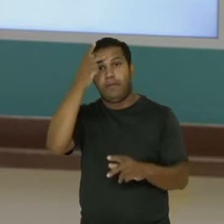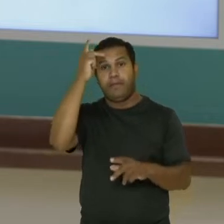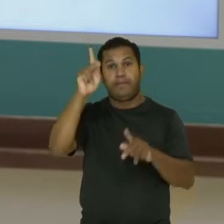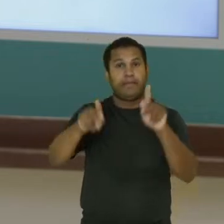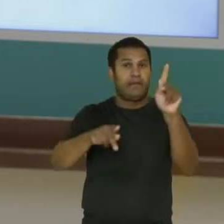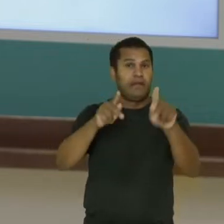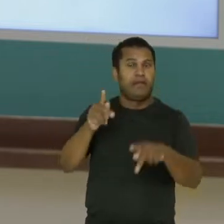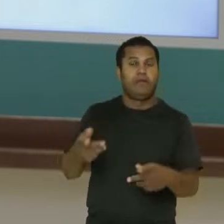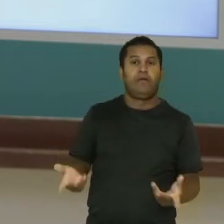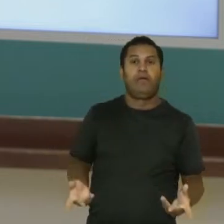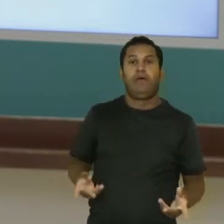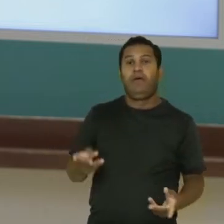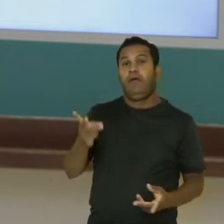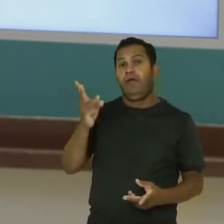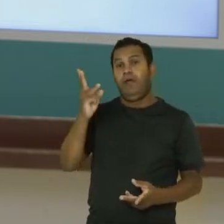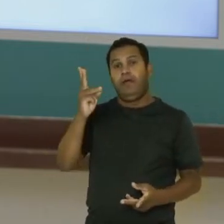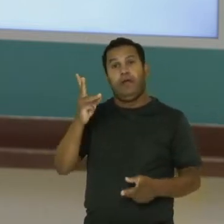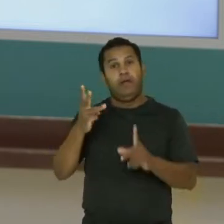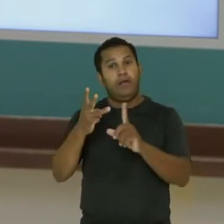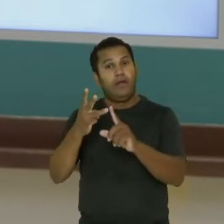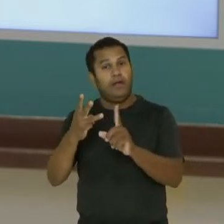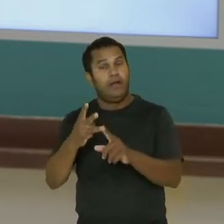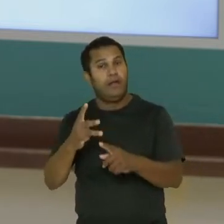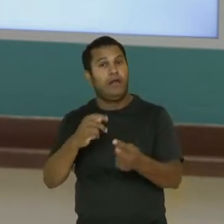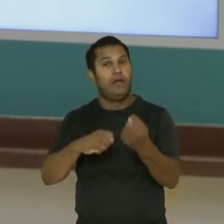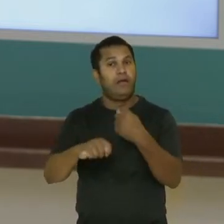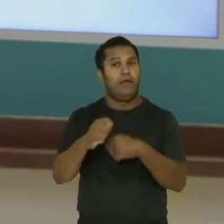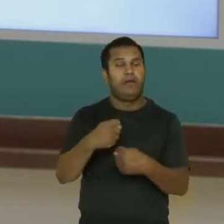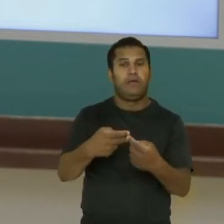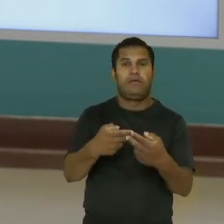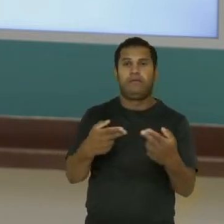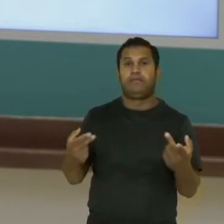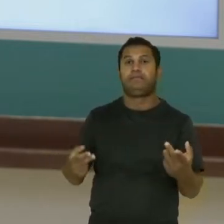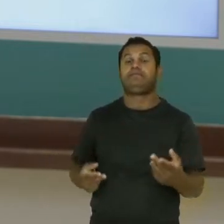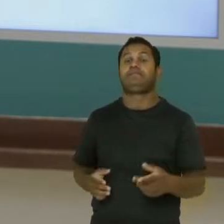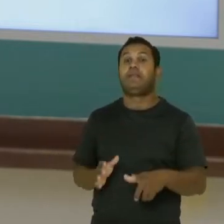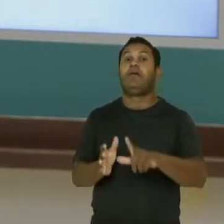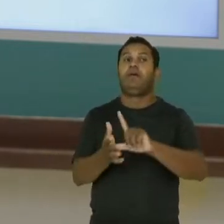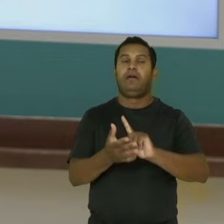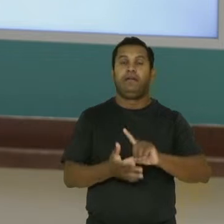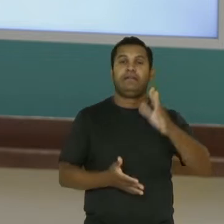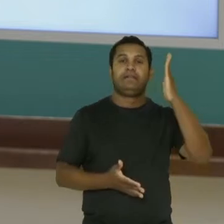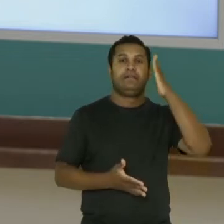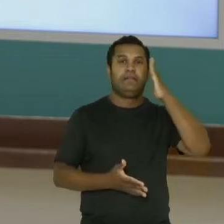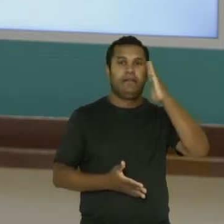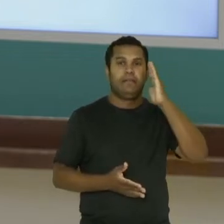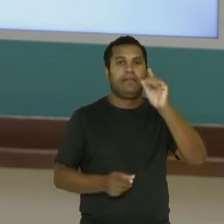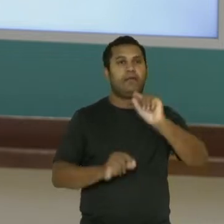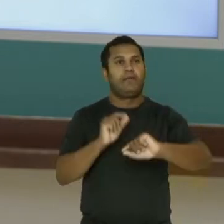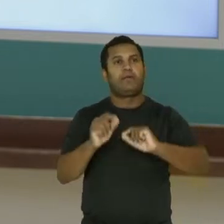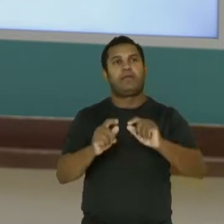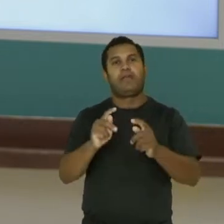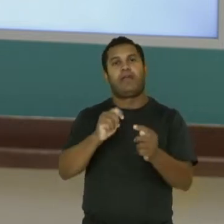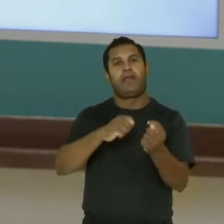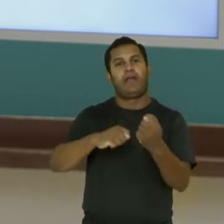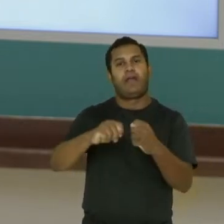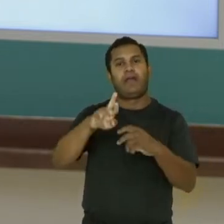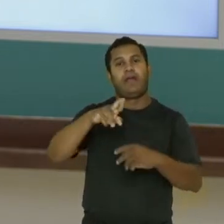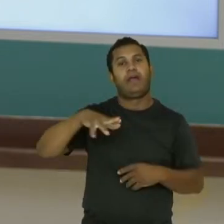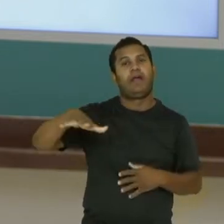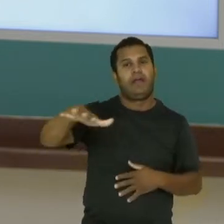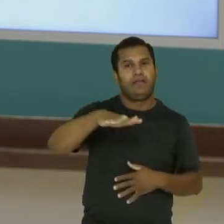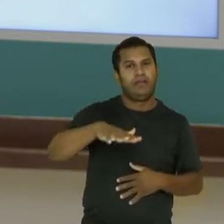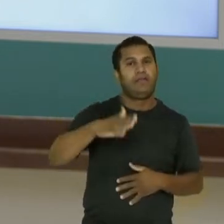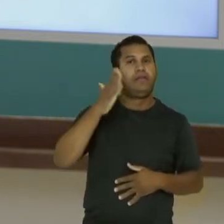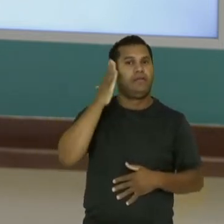bem importante entender o que é a regionalização e qual a finalidade dessa divisão do espaço geográfico,